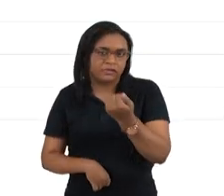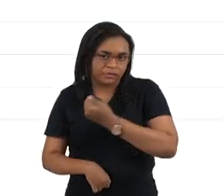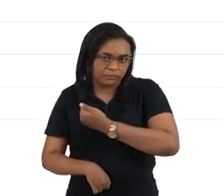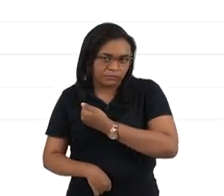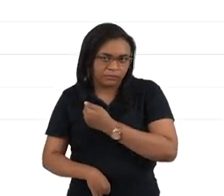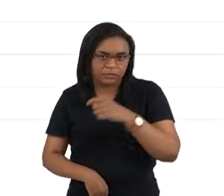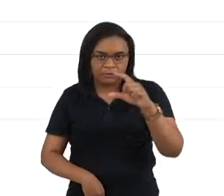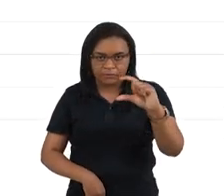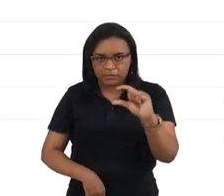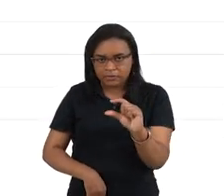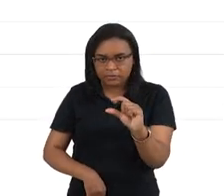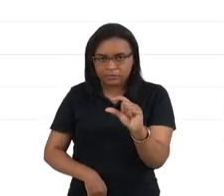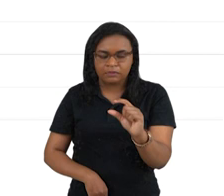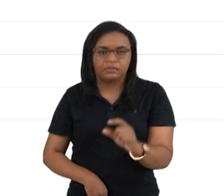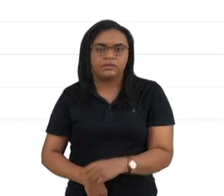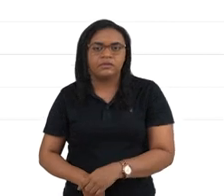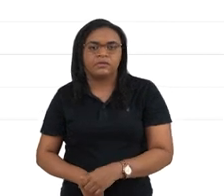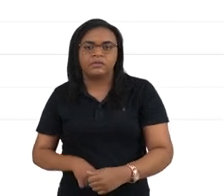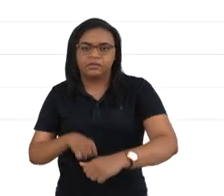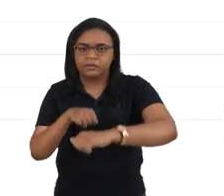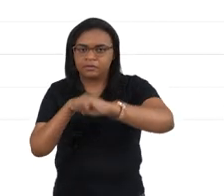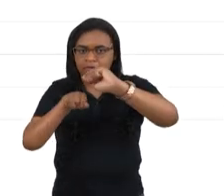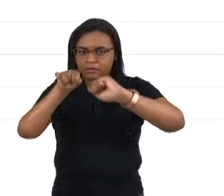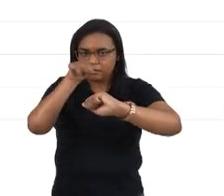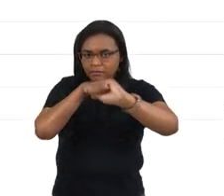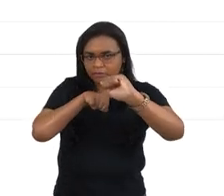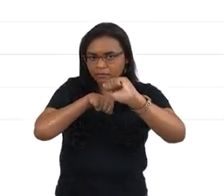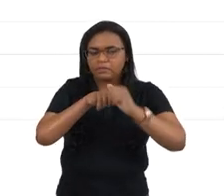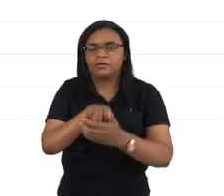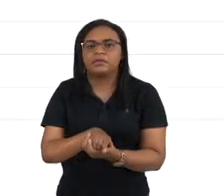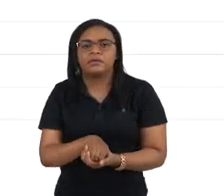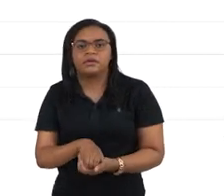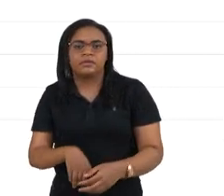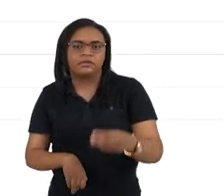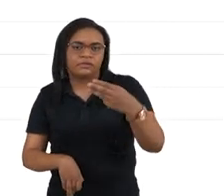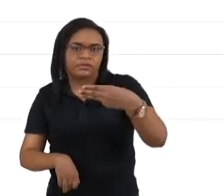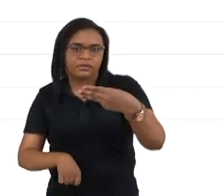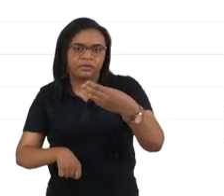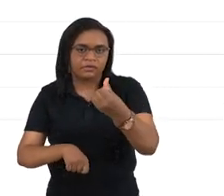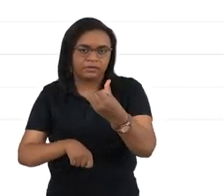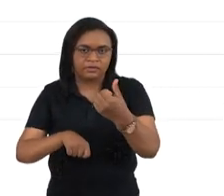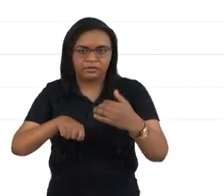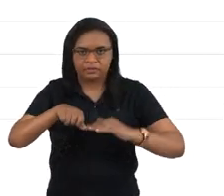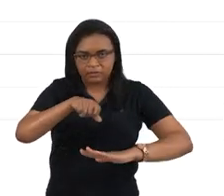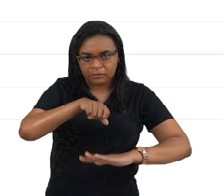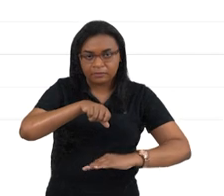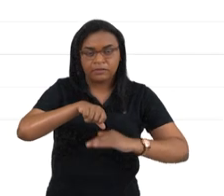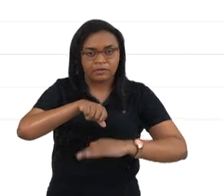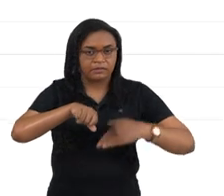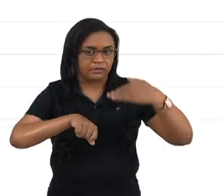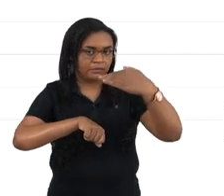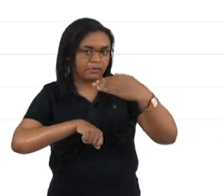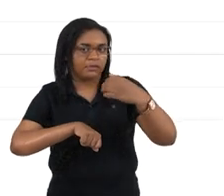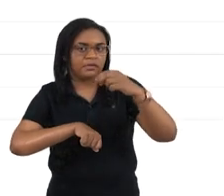cá. Então, ó, aqui eu inverto. Se o 36 estava embaixo, ele vai para cima e o número que estava em cima vem para